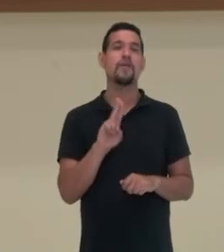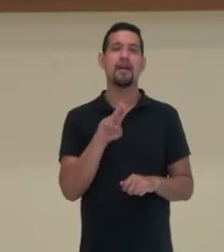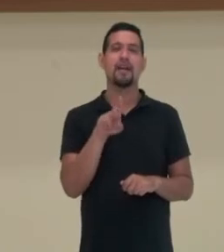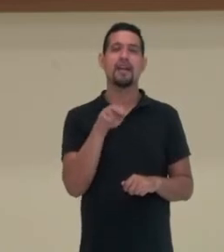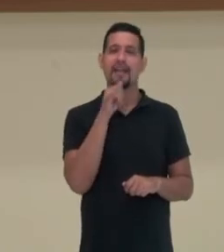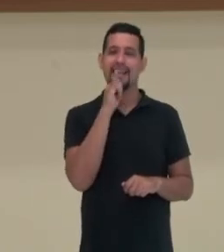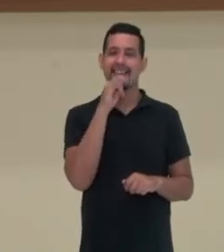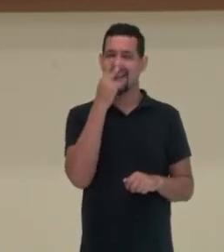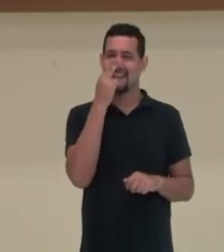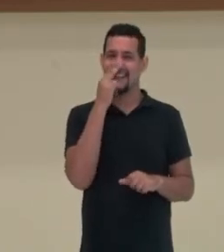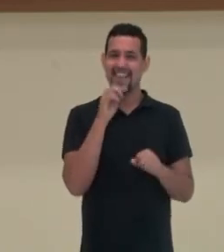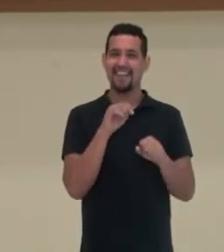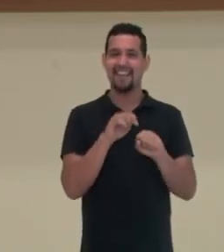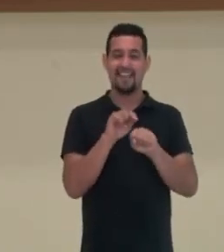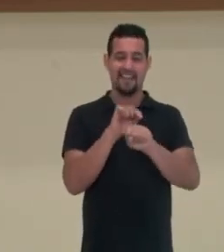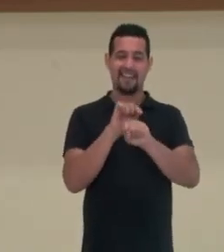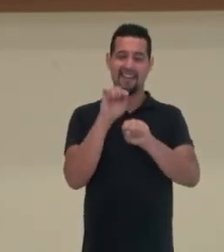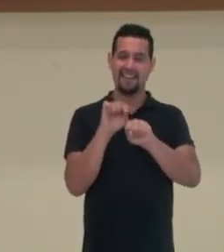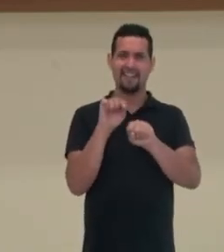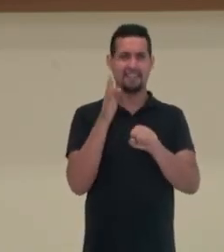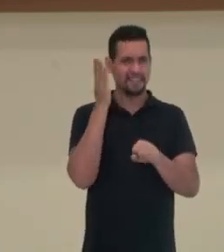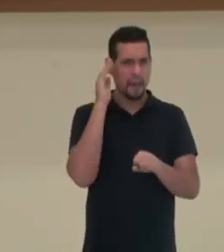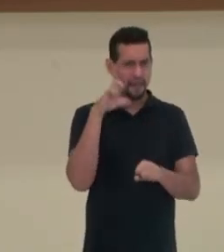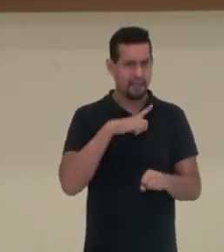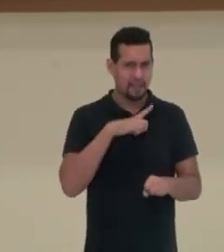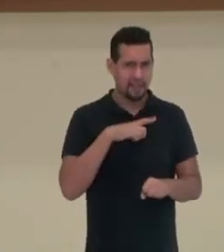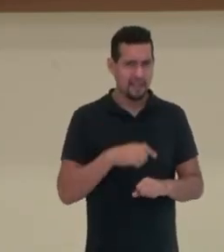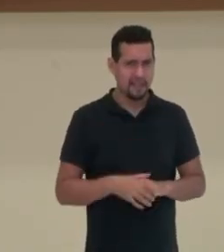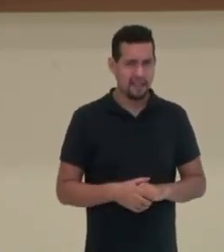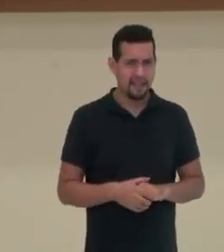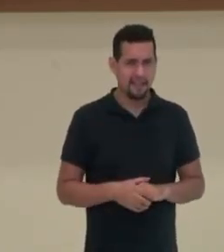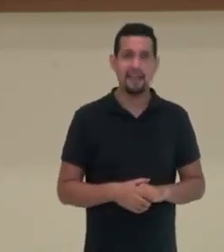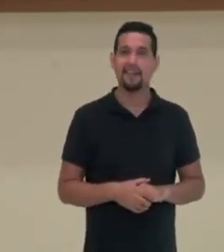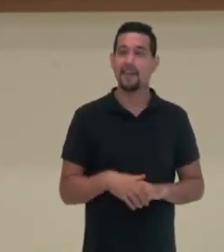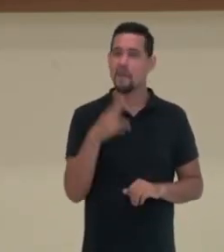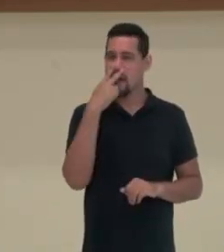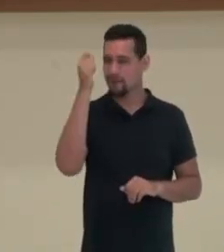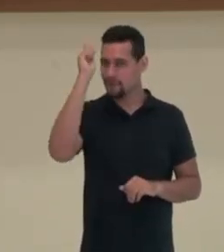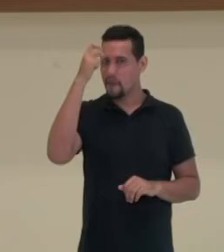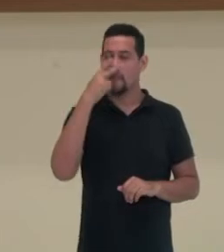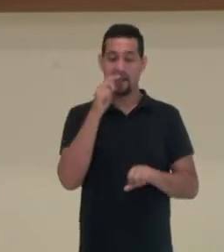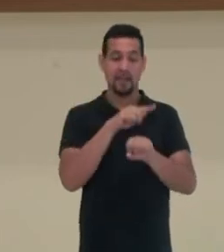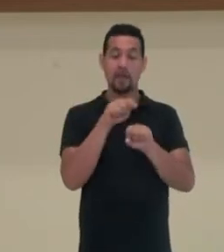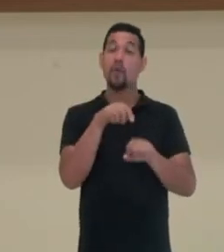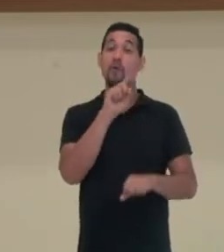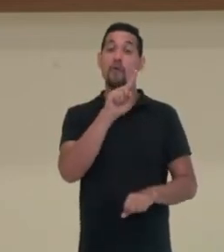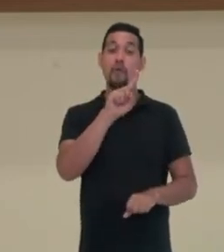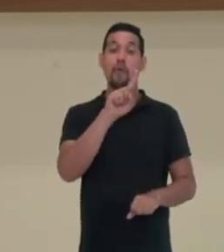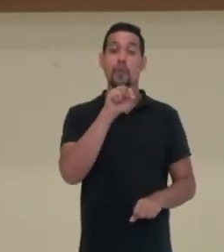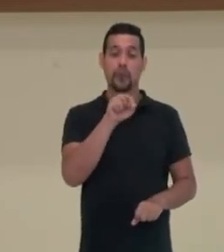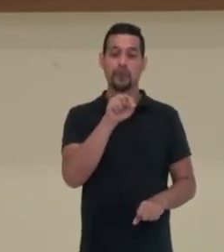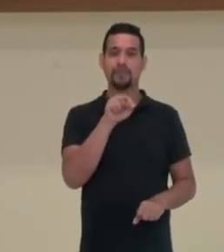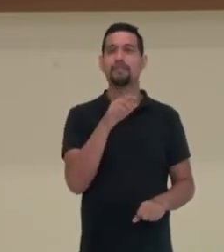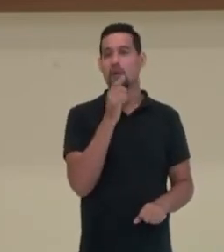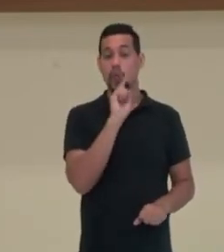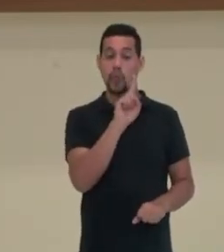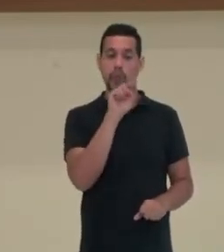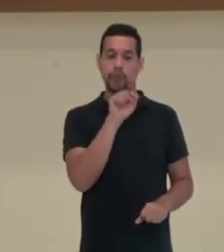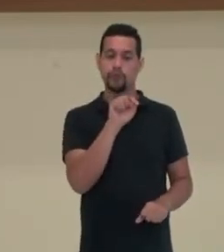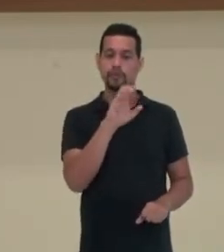chapéuzinho circunflexo na calculadora. Sabia que serve para isso? Você digita um ponto, né, na